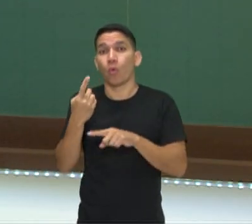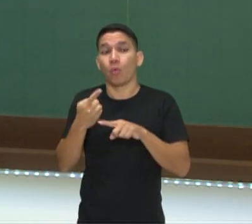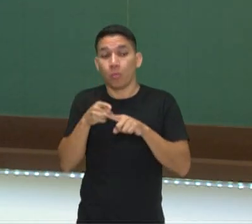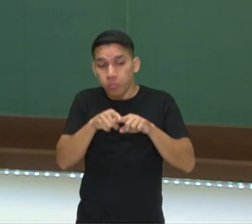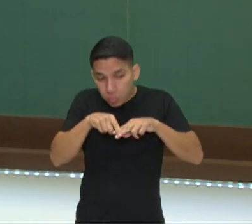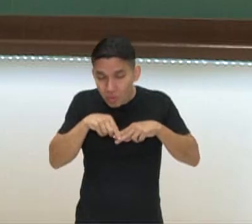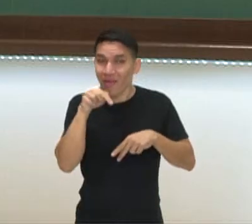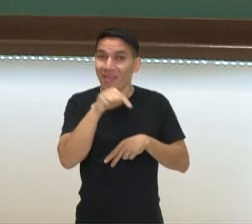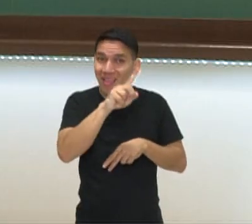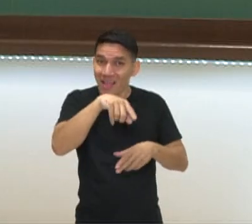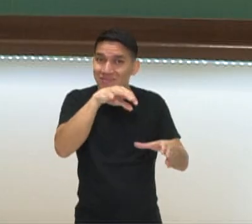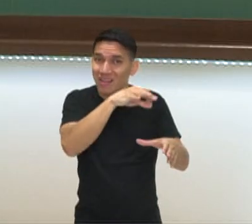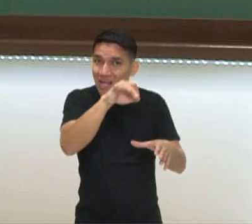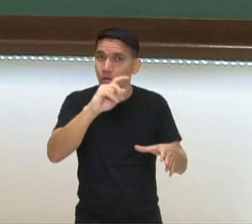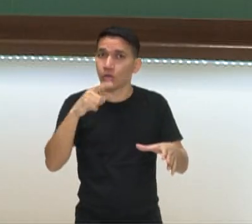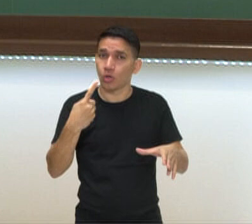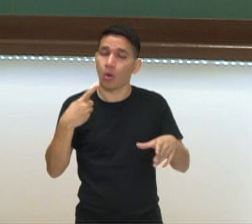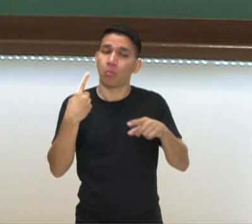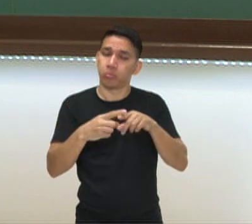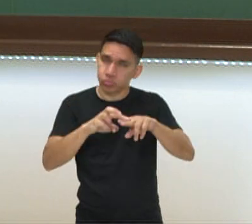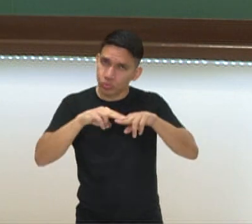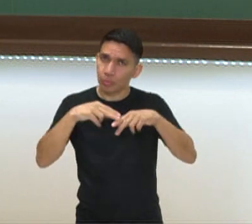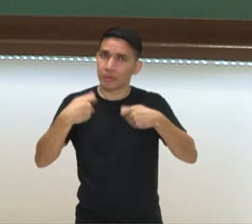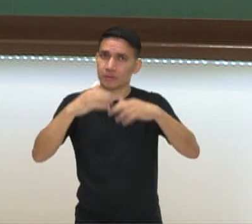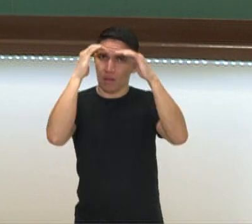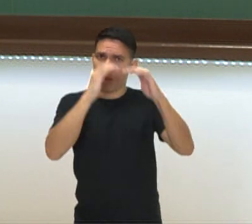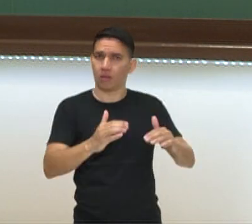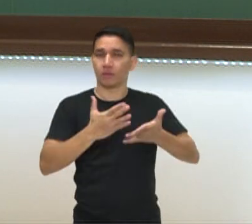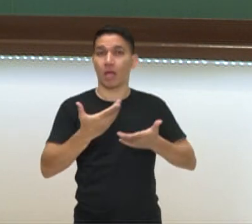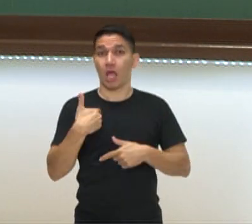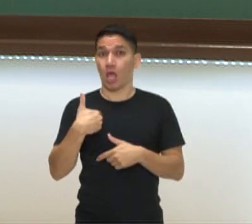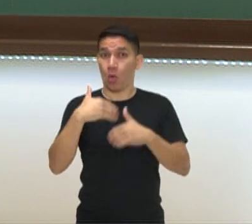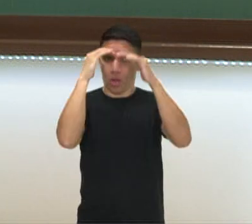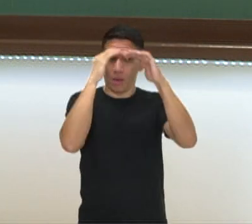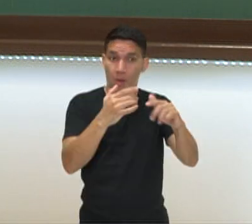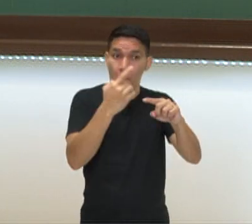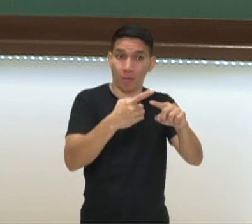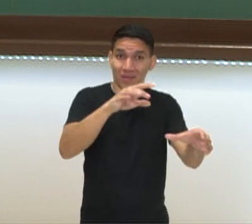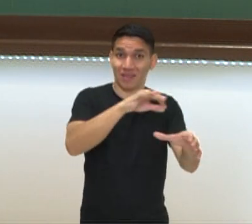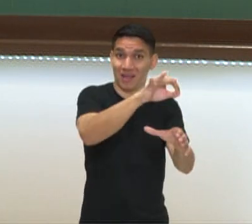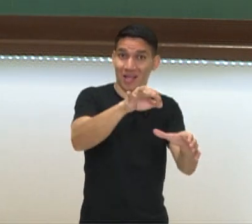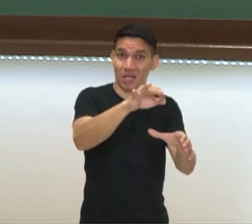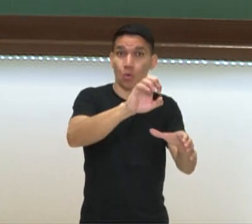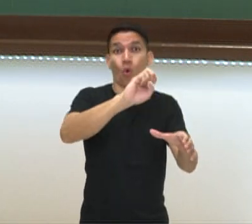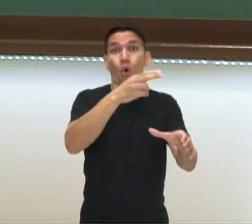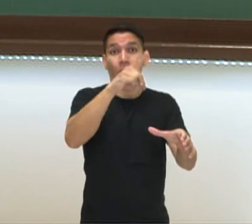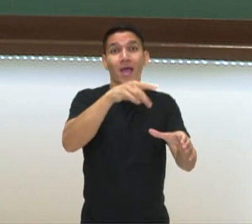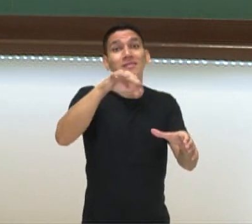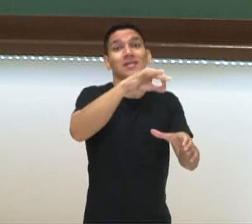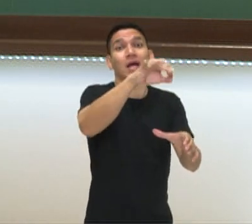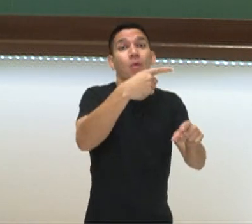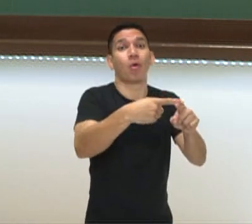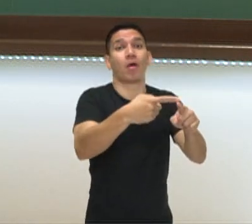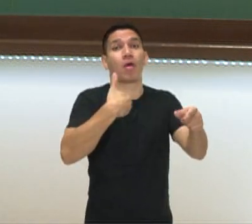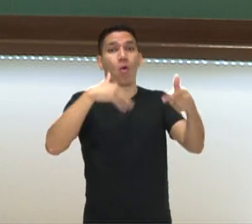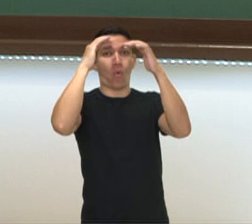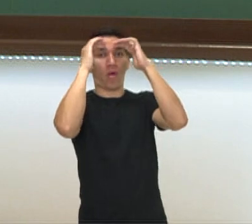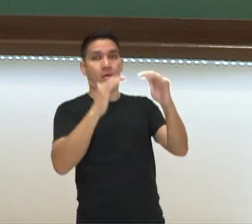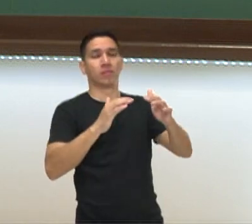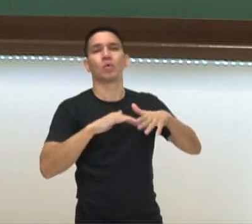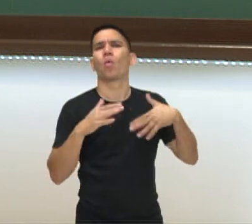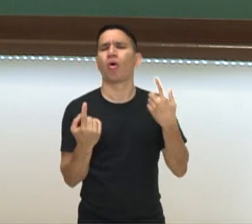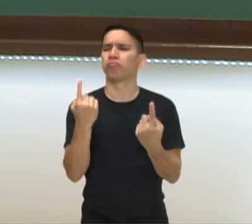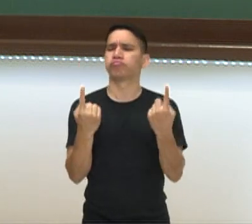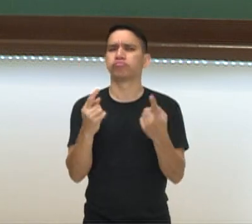respeitar? Entenderam? Eu respeito porque é sagrado ou é sagrado porque eu respeito? Qual será que é a diferença?